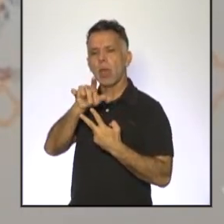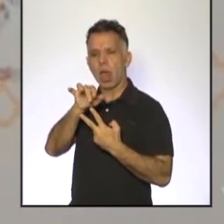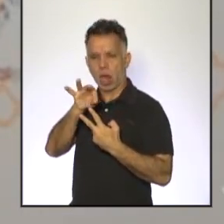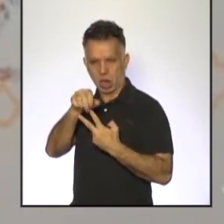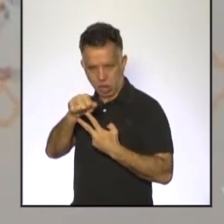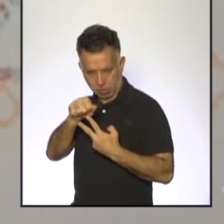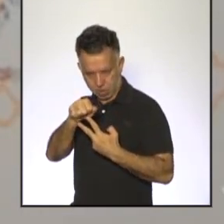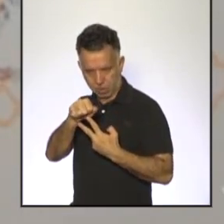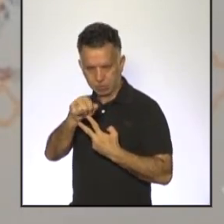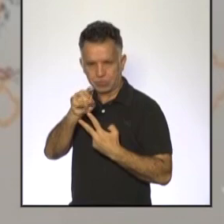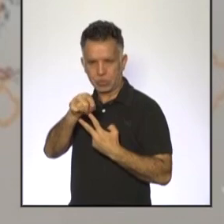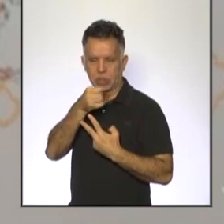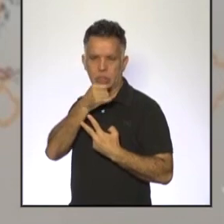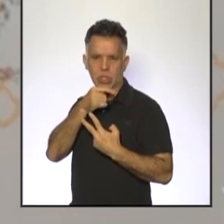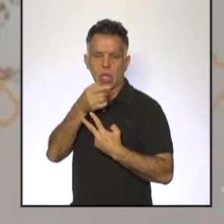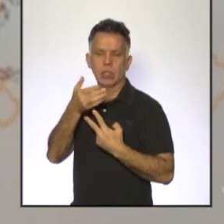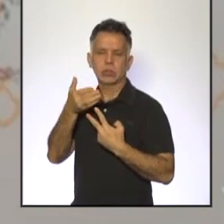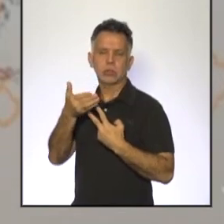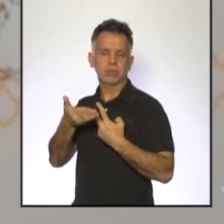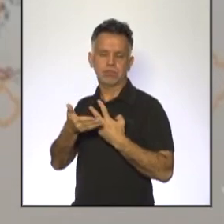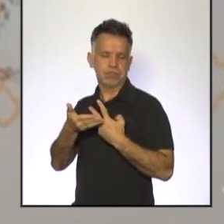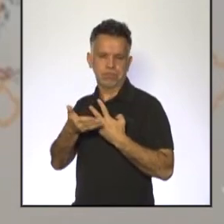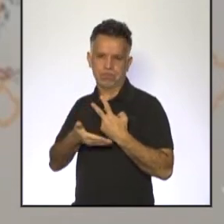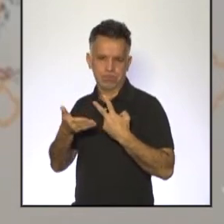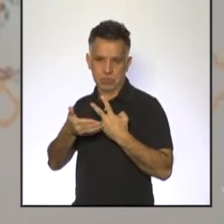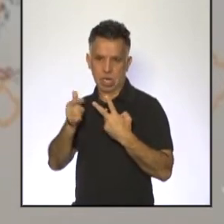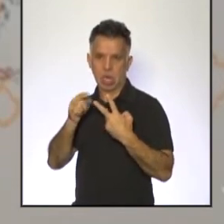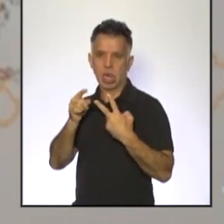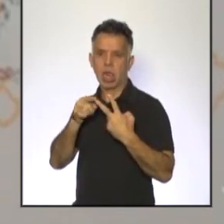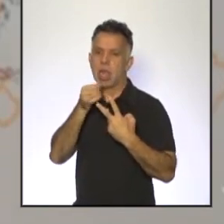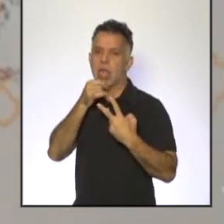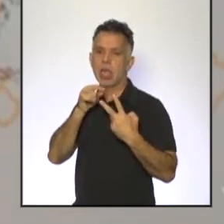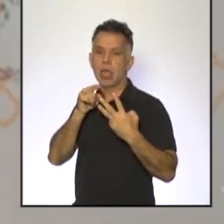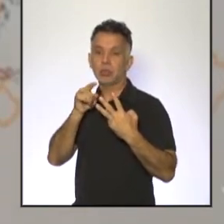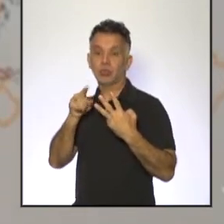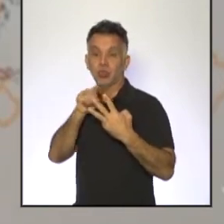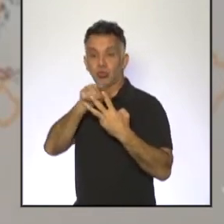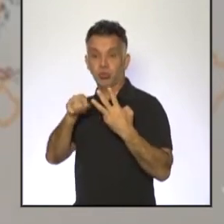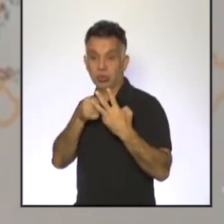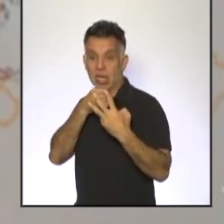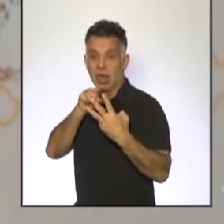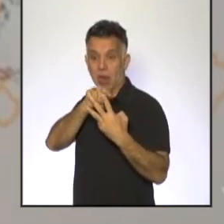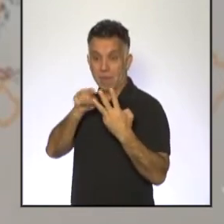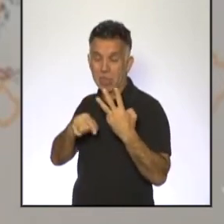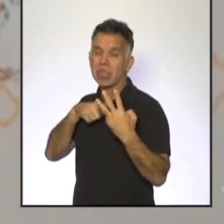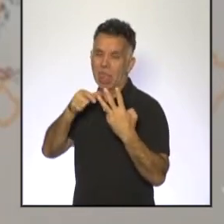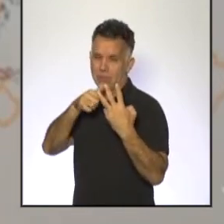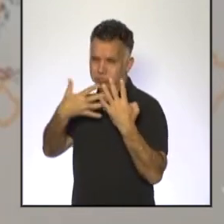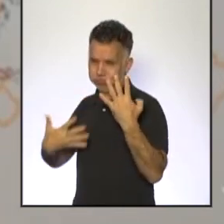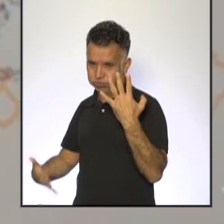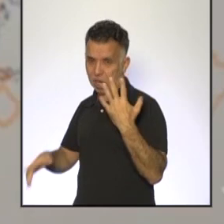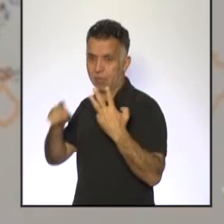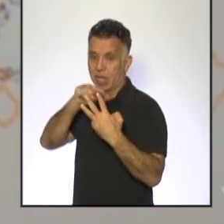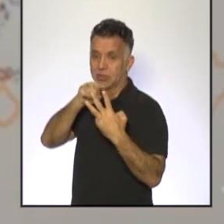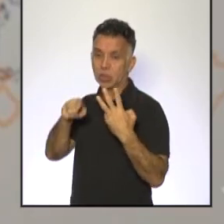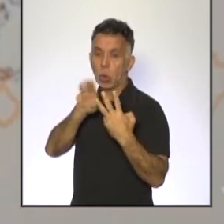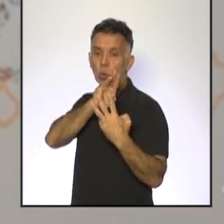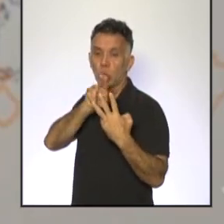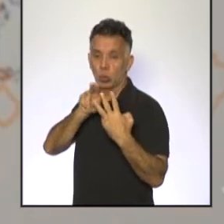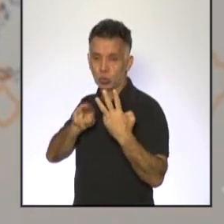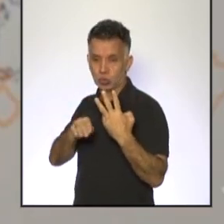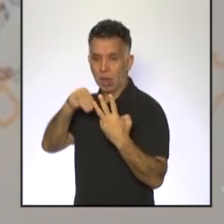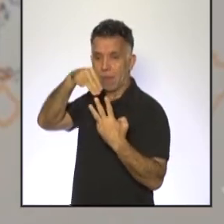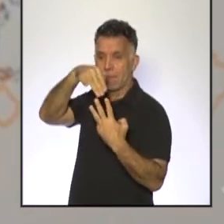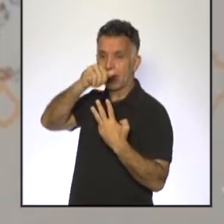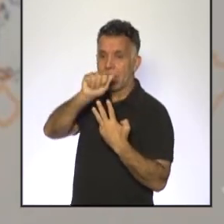basalto clássicos, que aí é o que a gente imagina, o magma andesítico e o magma riolítico. Existem mais, só que só